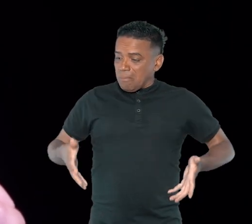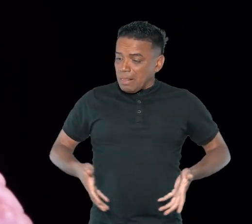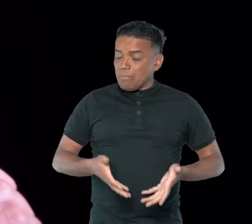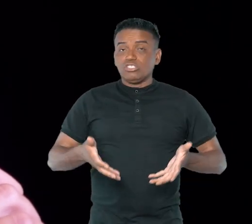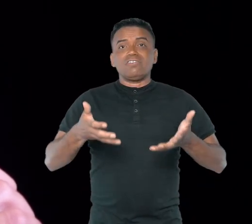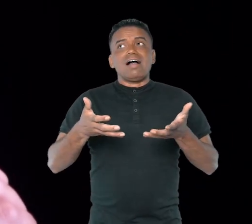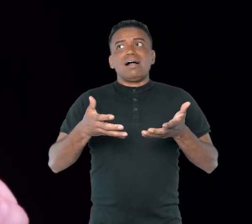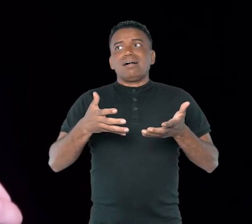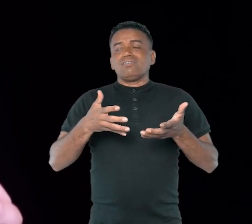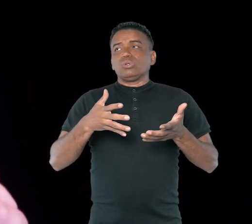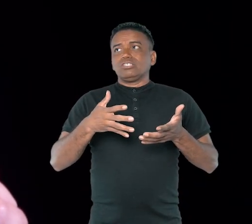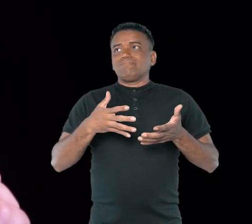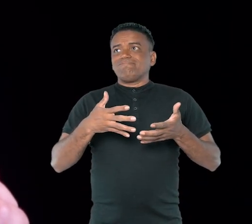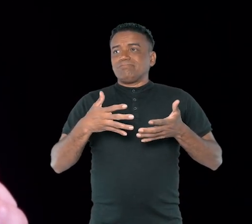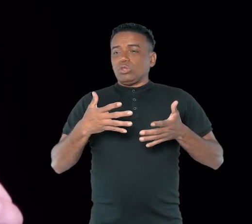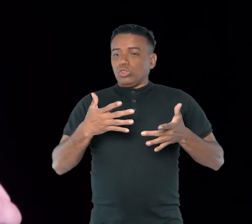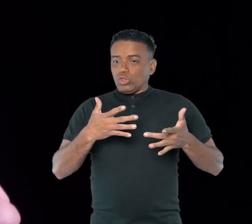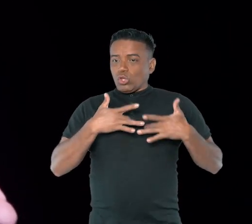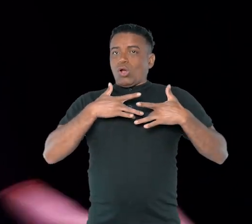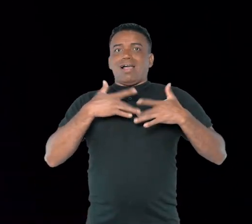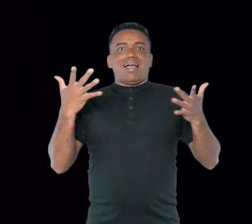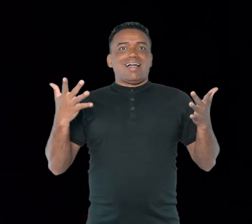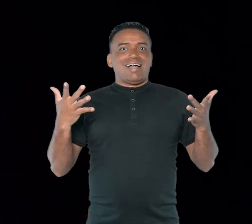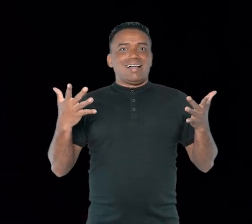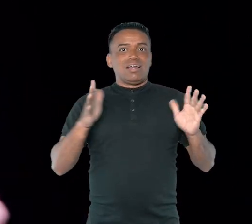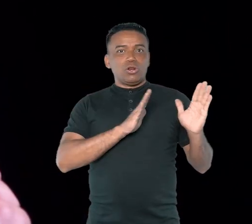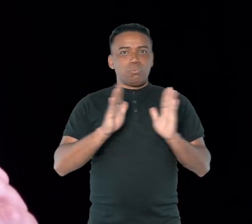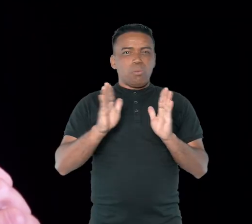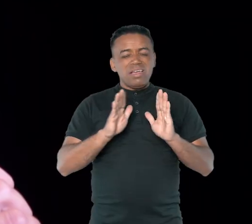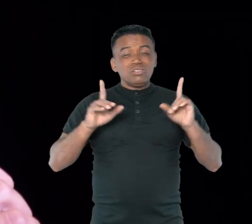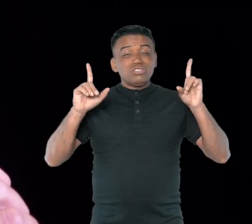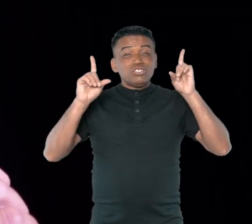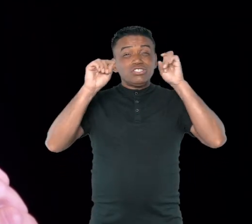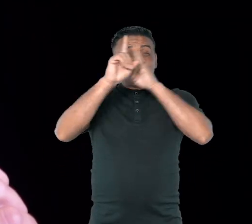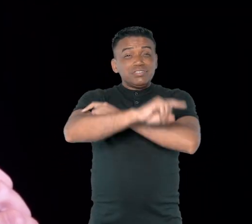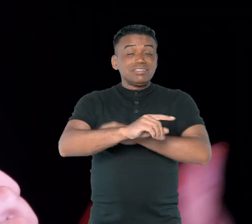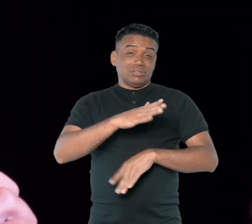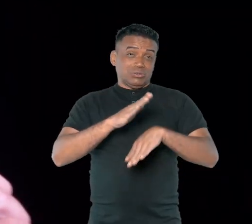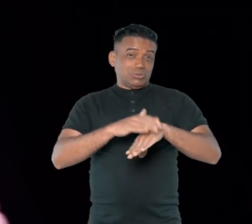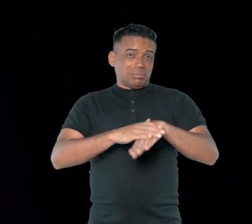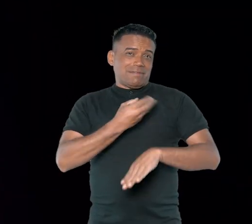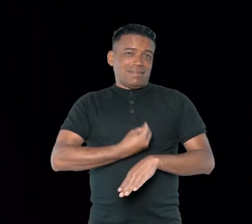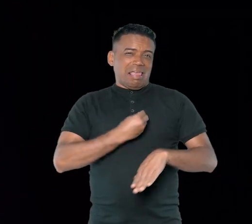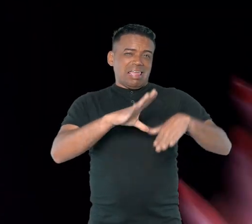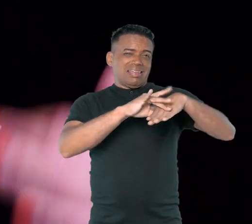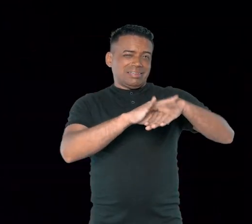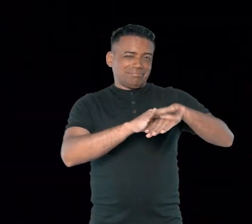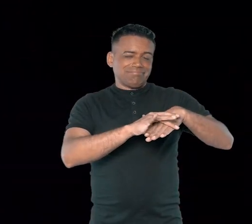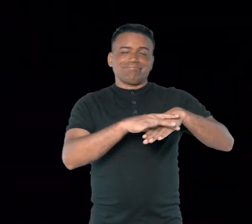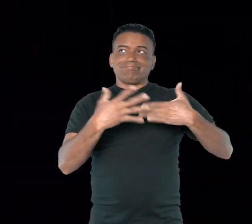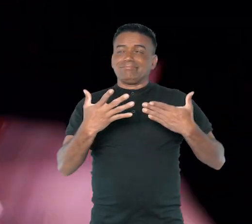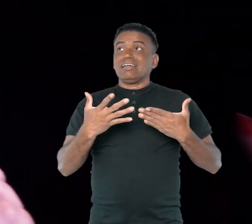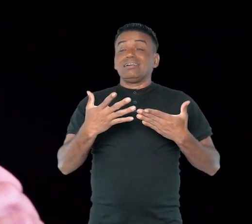motivavam, que me atravessavam naquele momento tão fatídico assim, né? E desse diário surgiu um